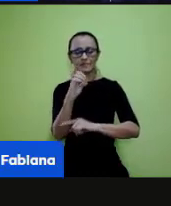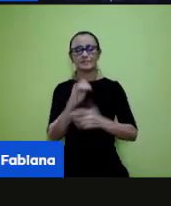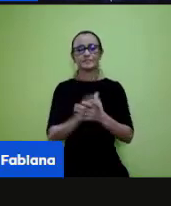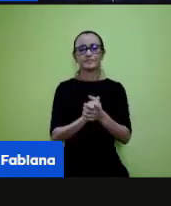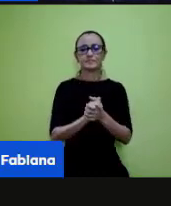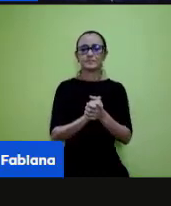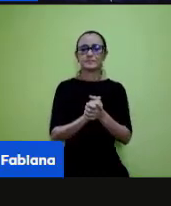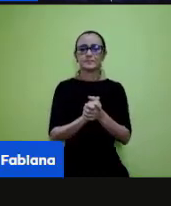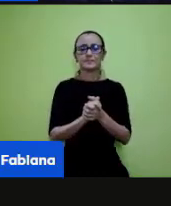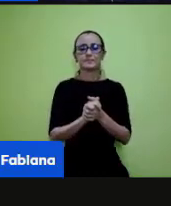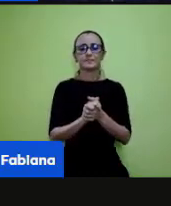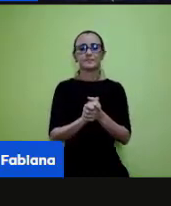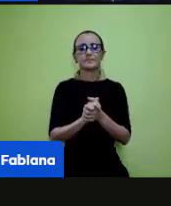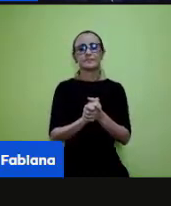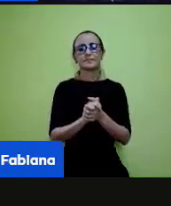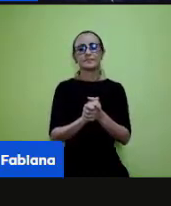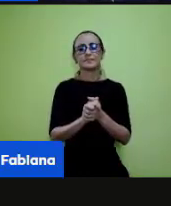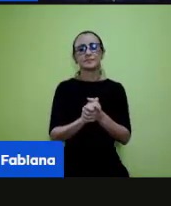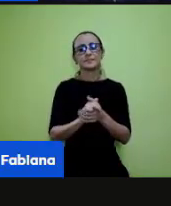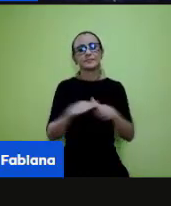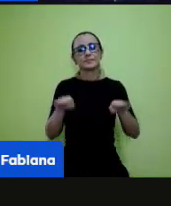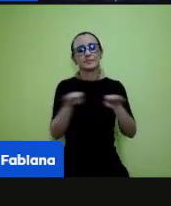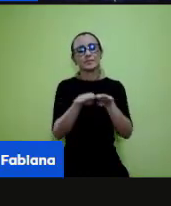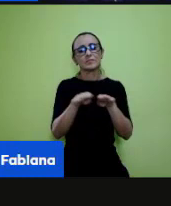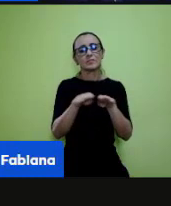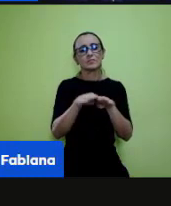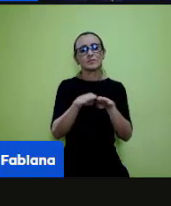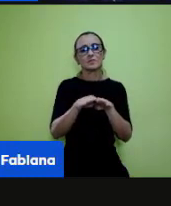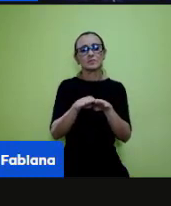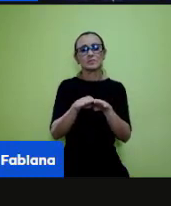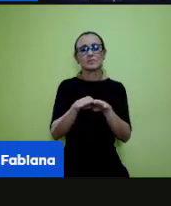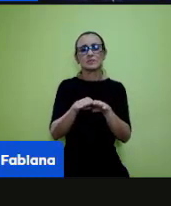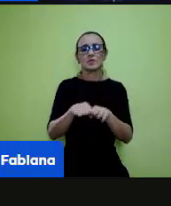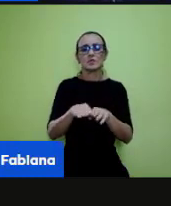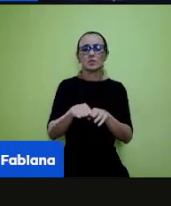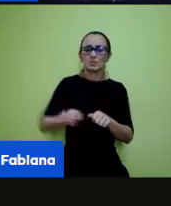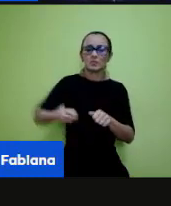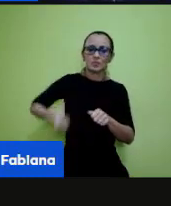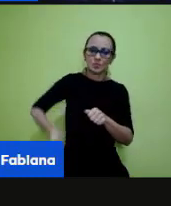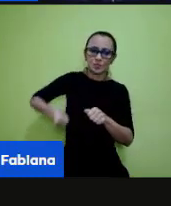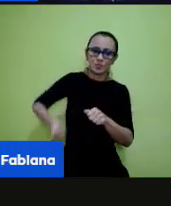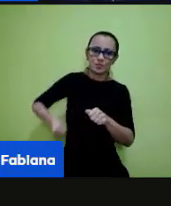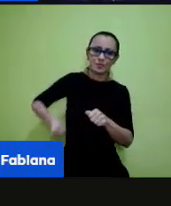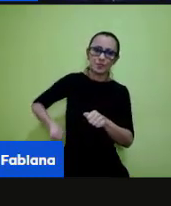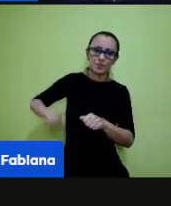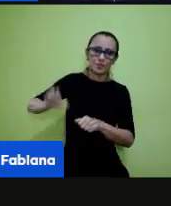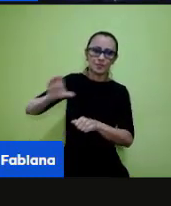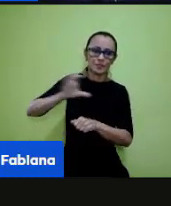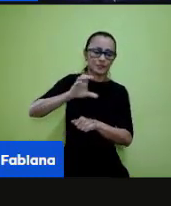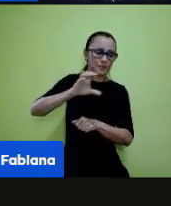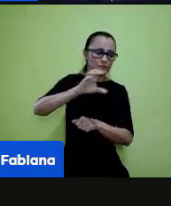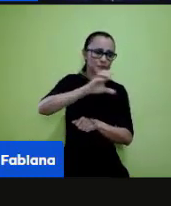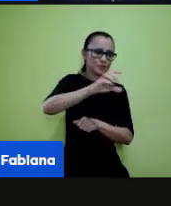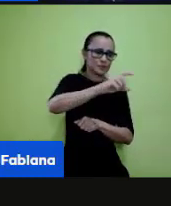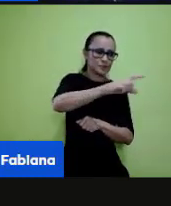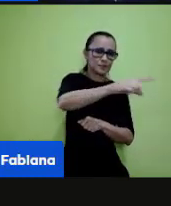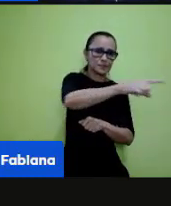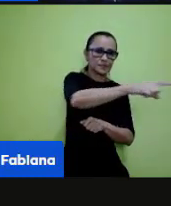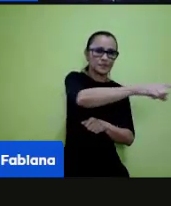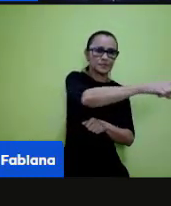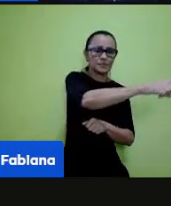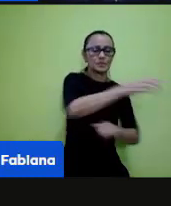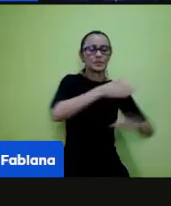transmissão. Nós temos a bomba motorizada postal, onde ela é usada basicamente para entrar nos imóveis, nas